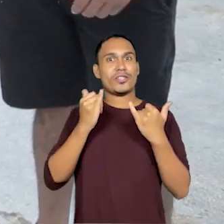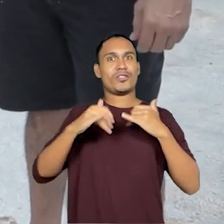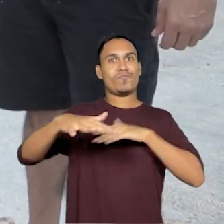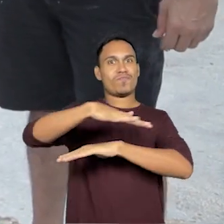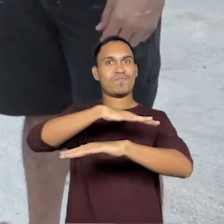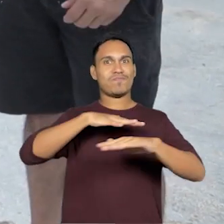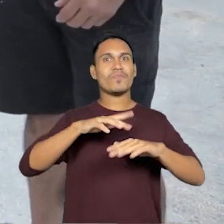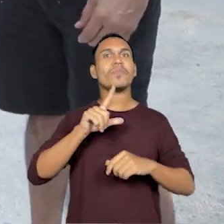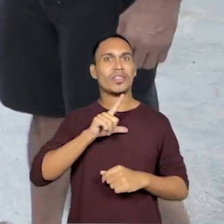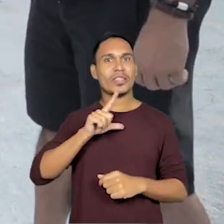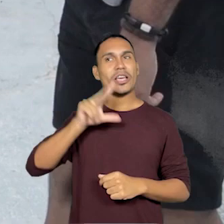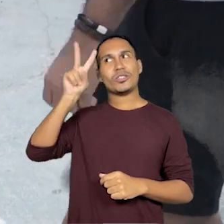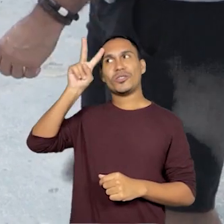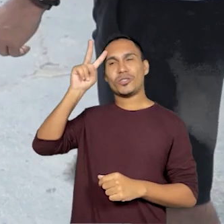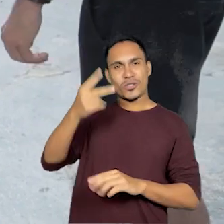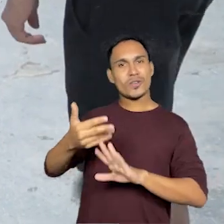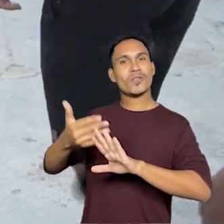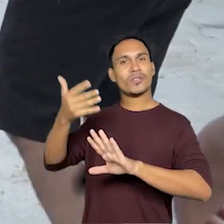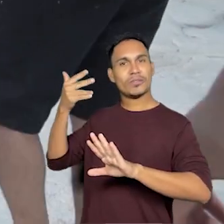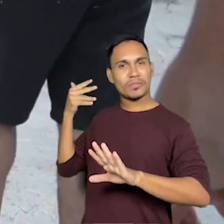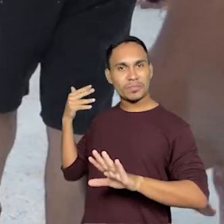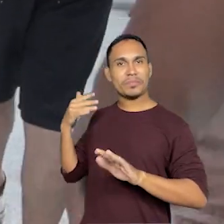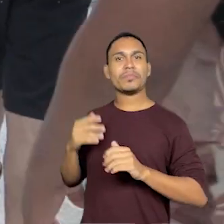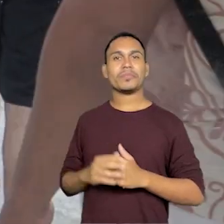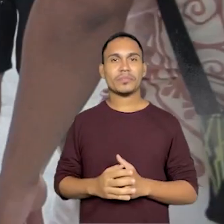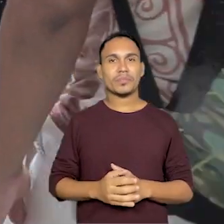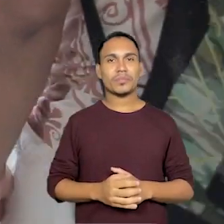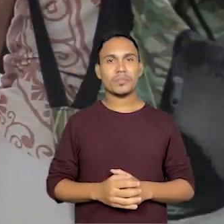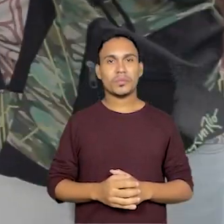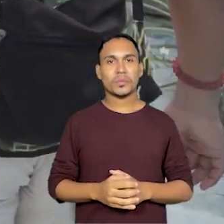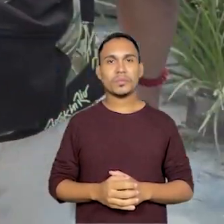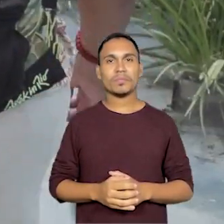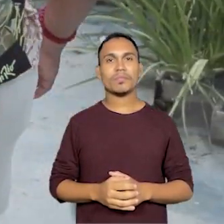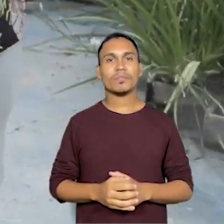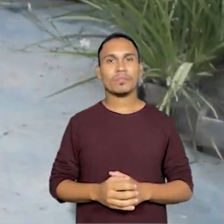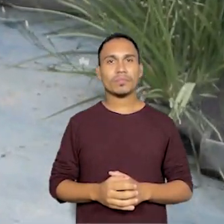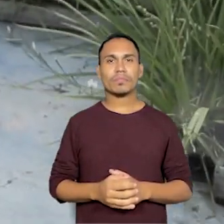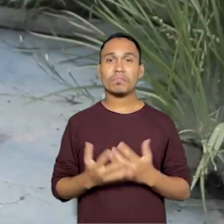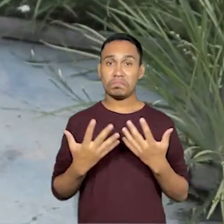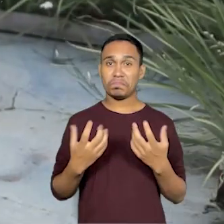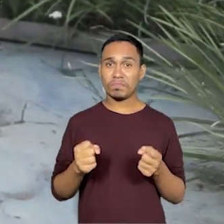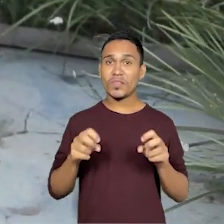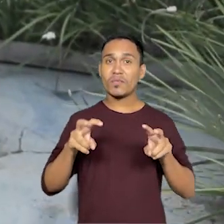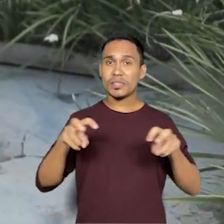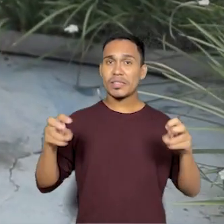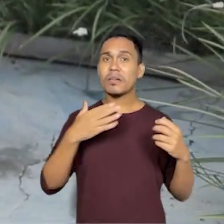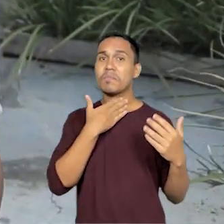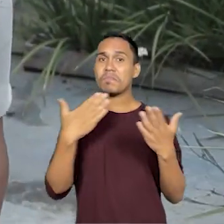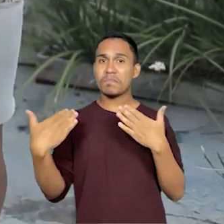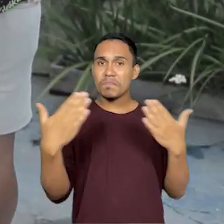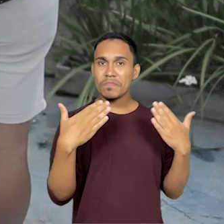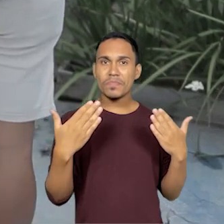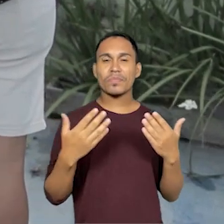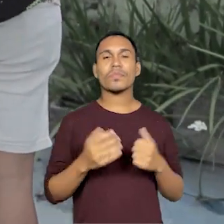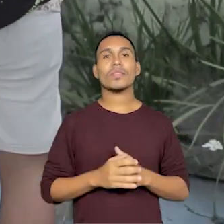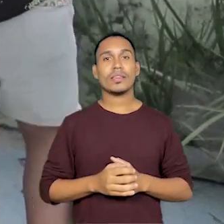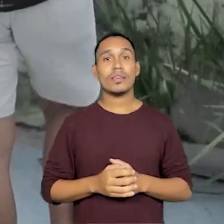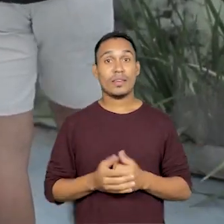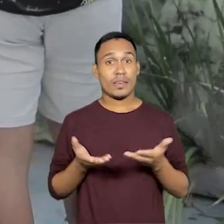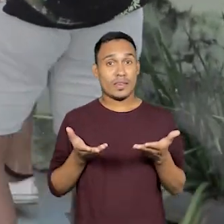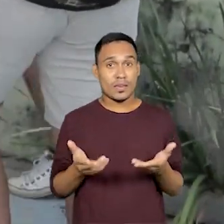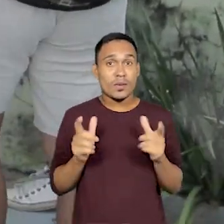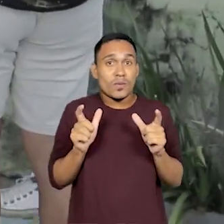si. O quintal é uma grande área cimentada. Caminham para a direita. O espaço que a gente recebe, né? A gente